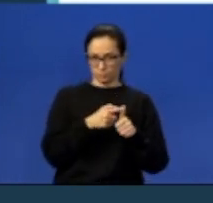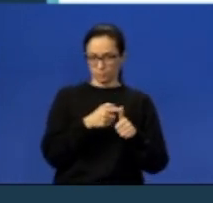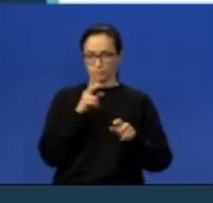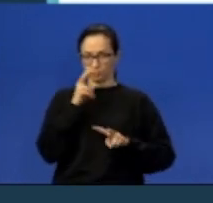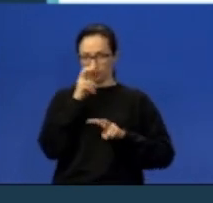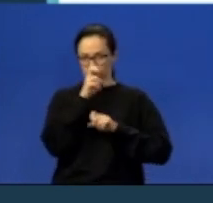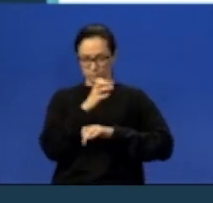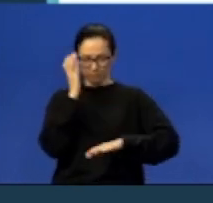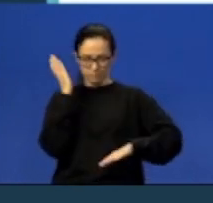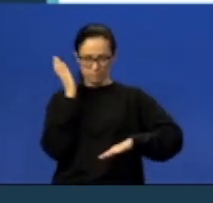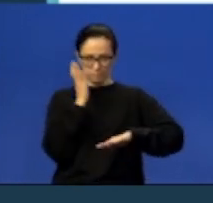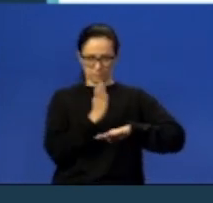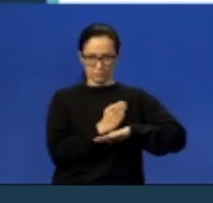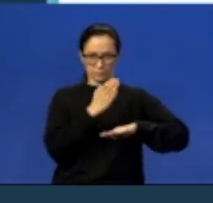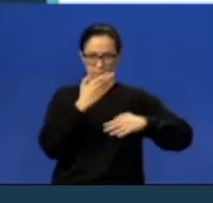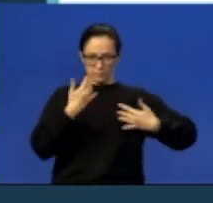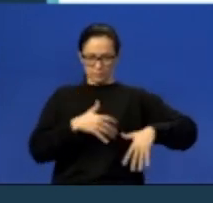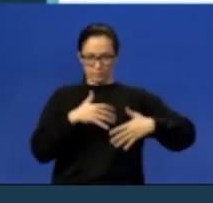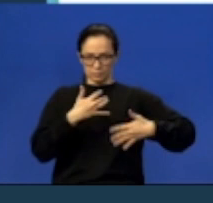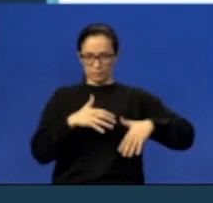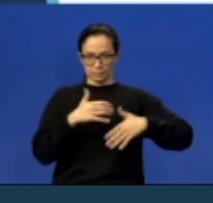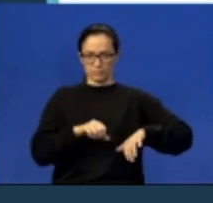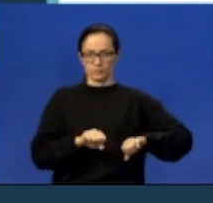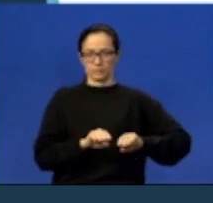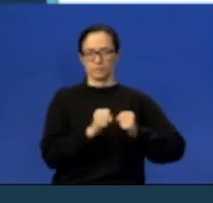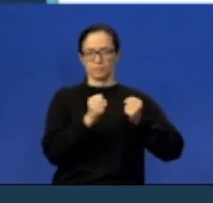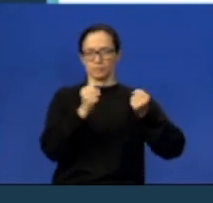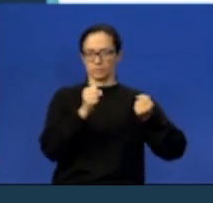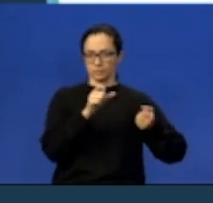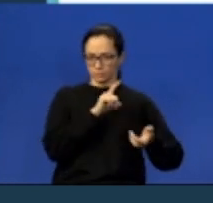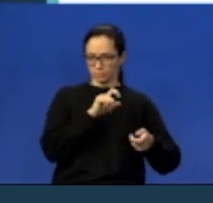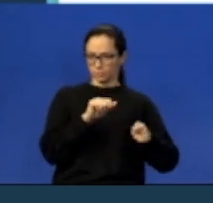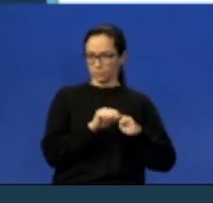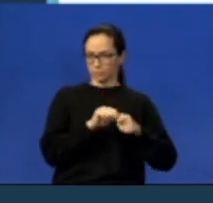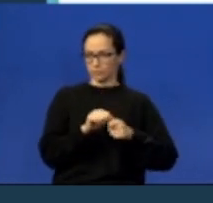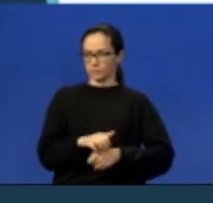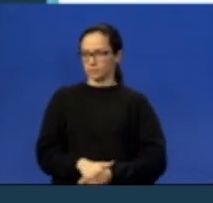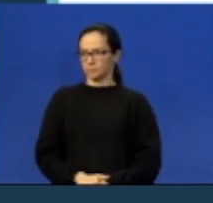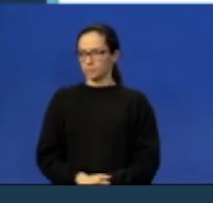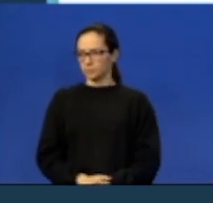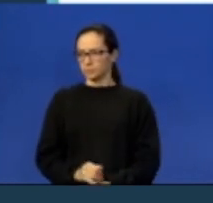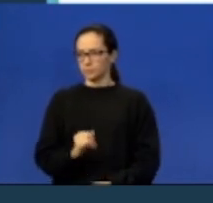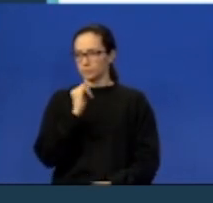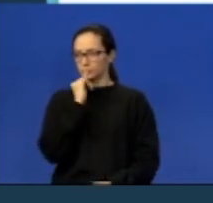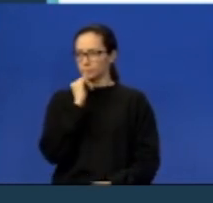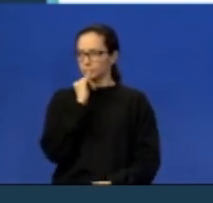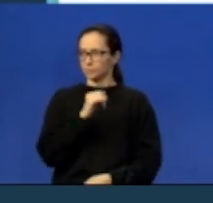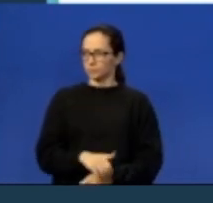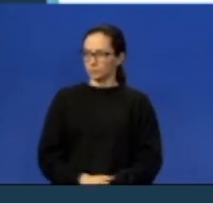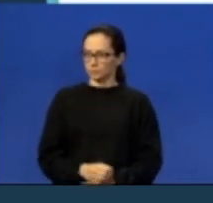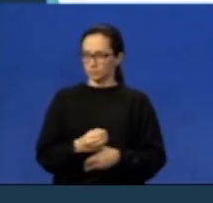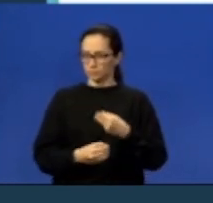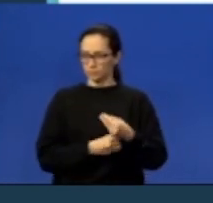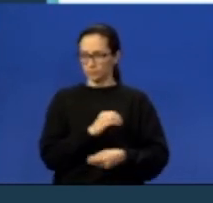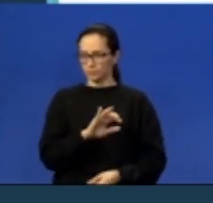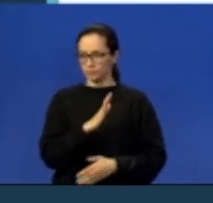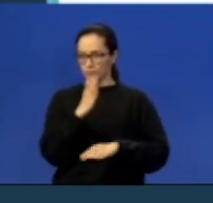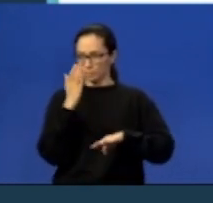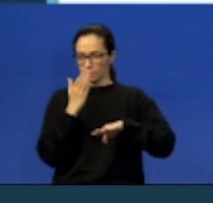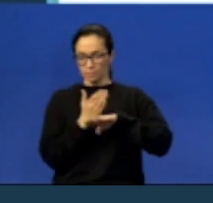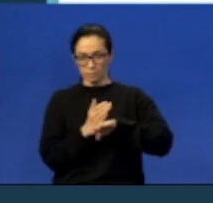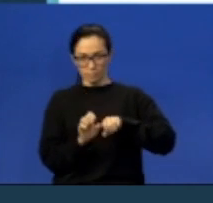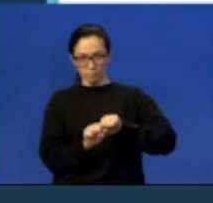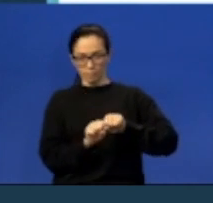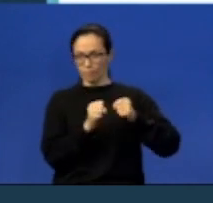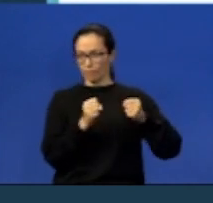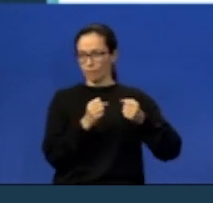alta magnitude, grande o suficiente para gerar pontos de fratura. Um exemplo seria a fratura aguda, ou seja, então, nas lesões